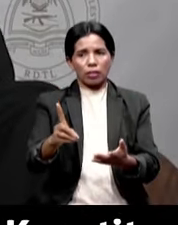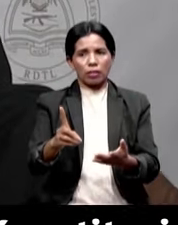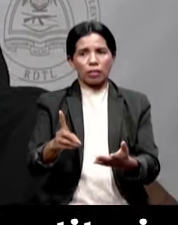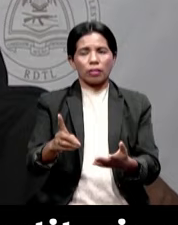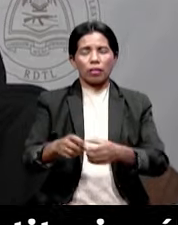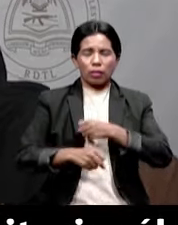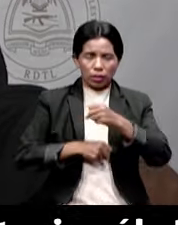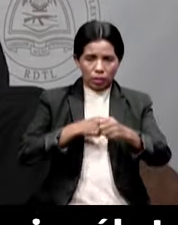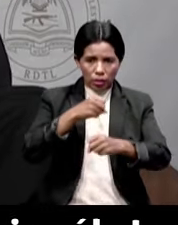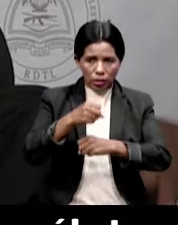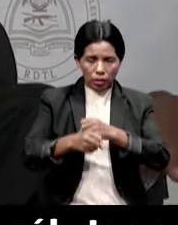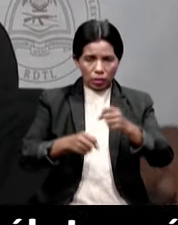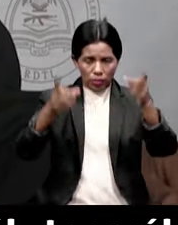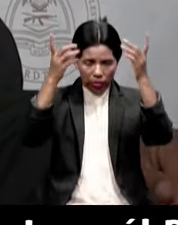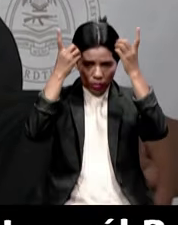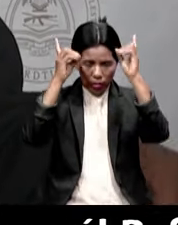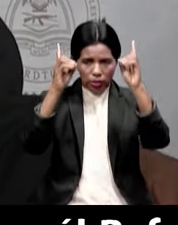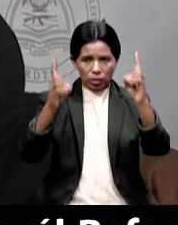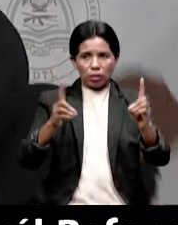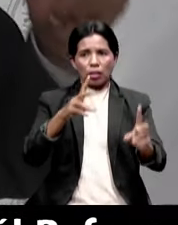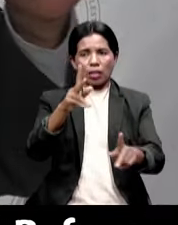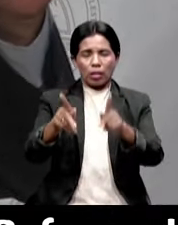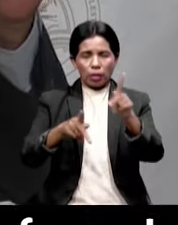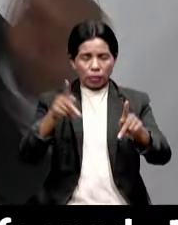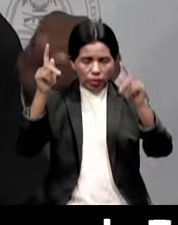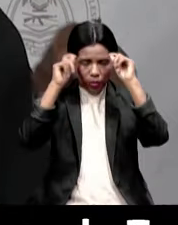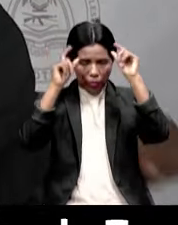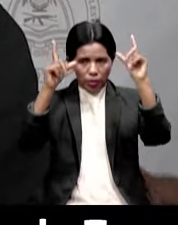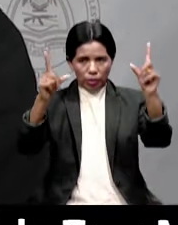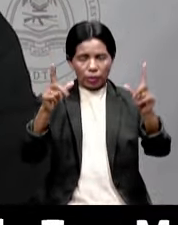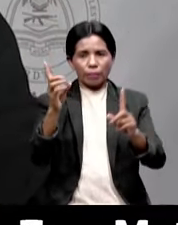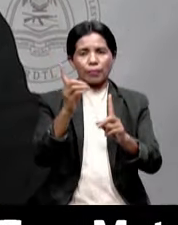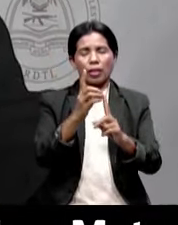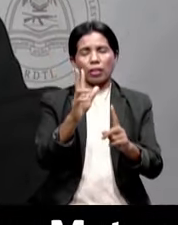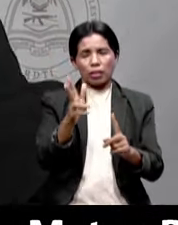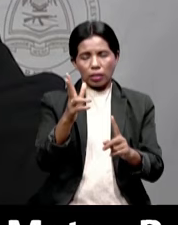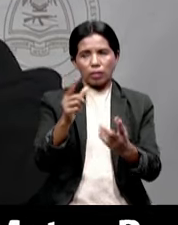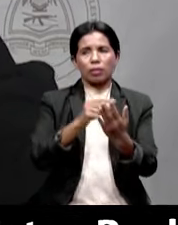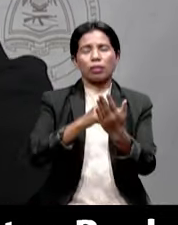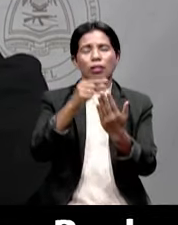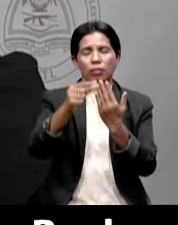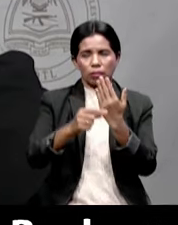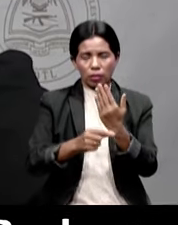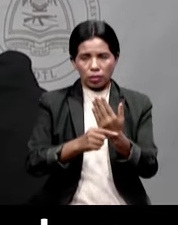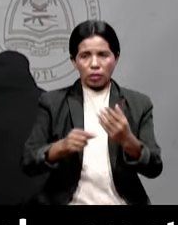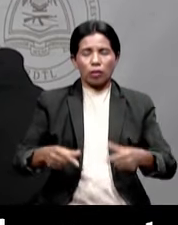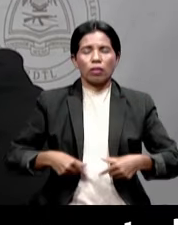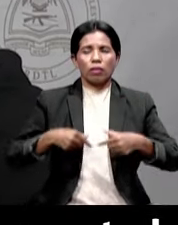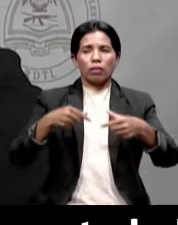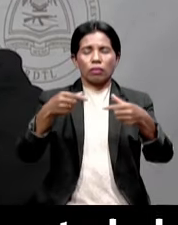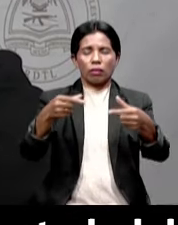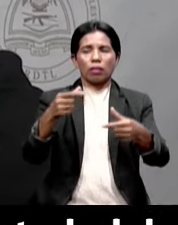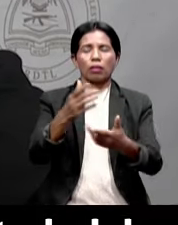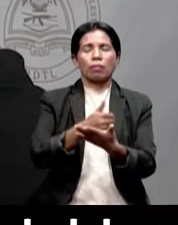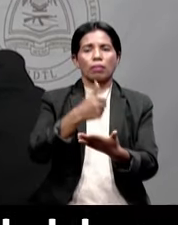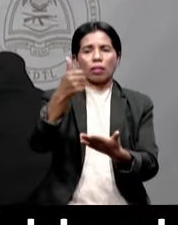Teros, sofrimento, determinação, povo Timor-Leste, dia 30 de agosto, marca fó o